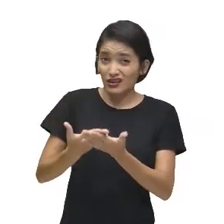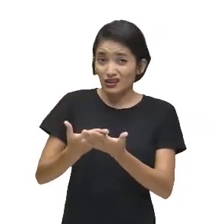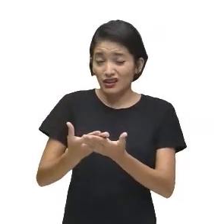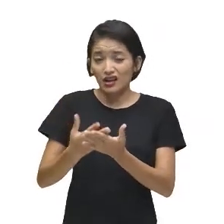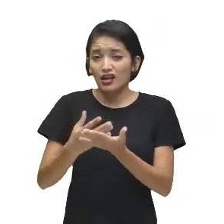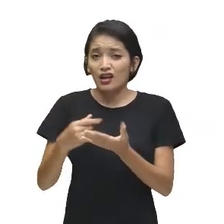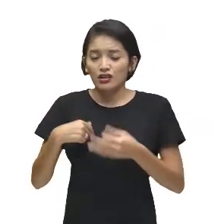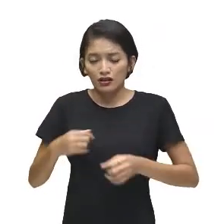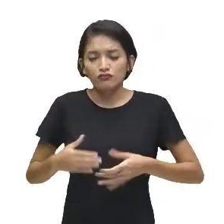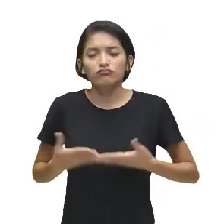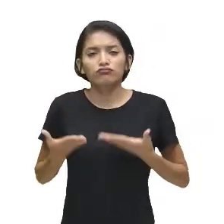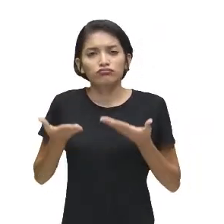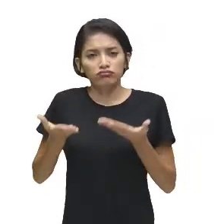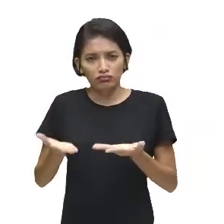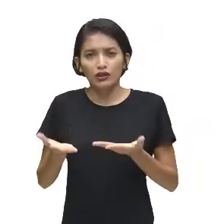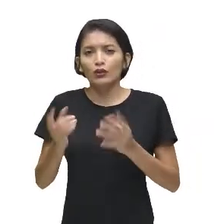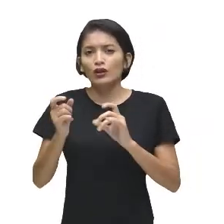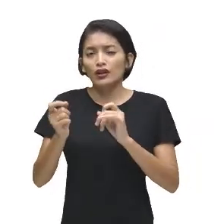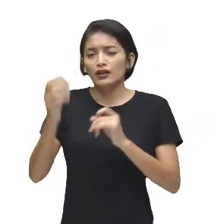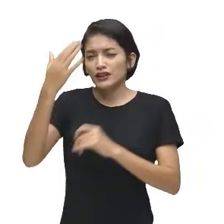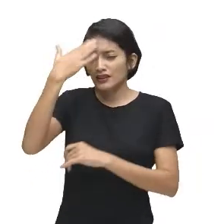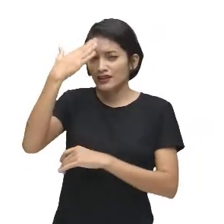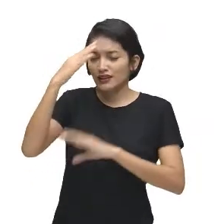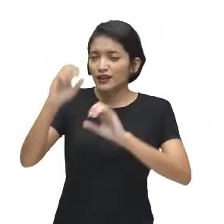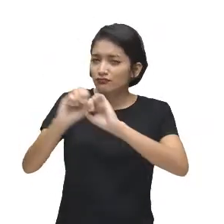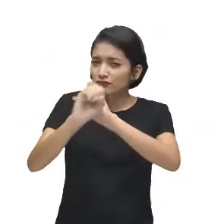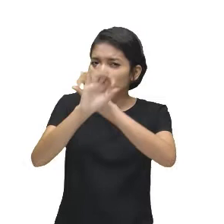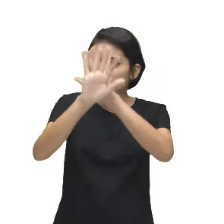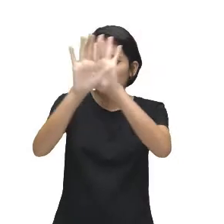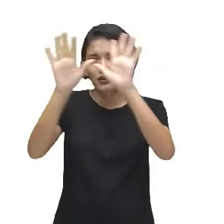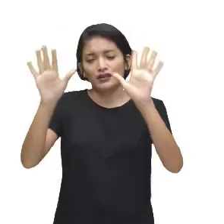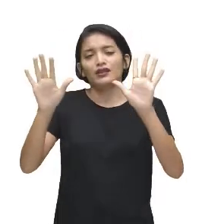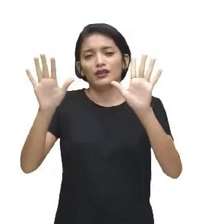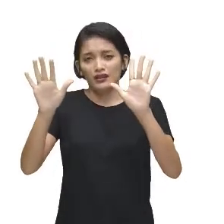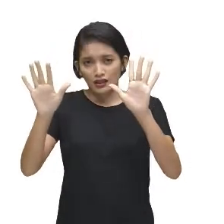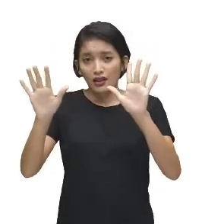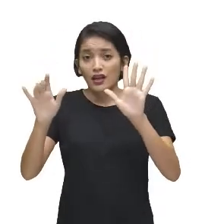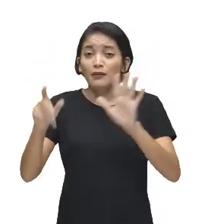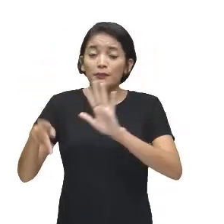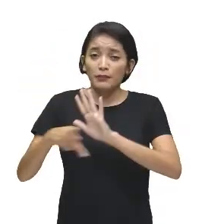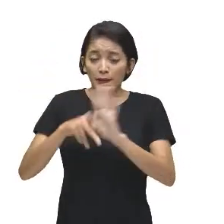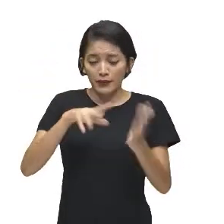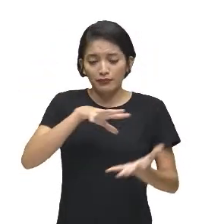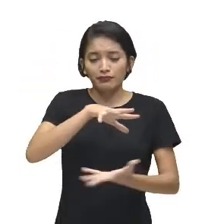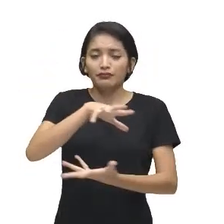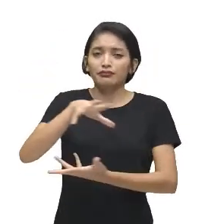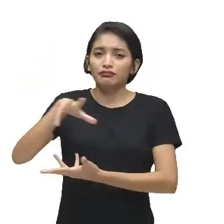de entender esse fenômeno como algo universal,